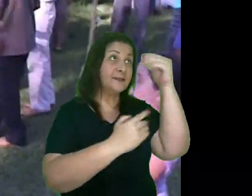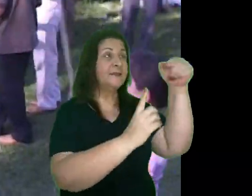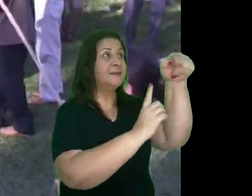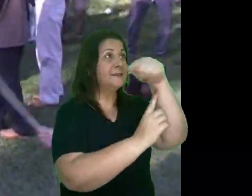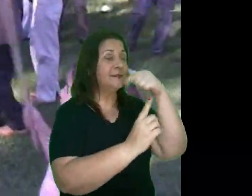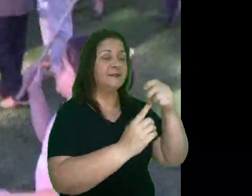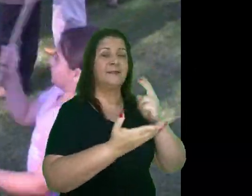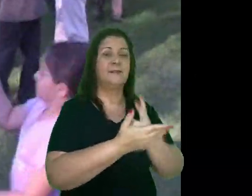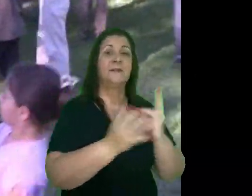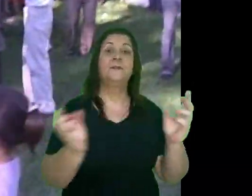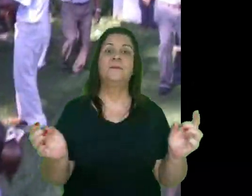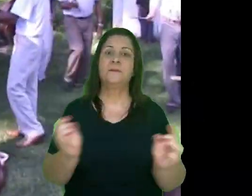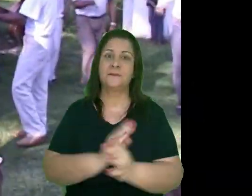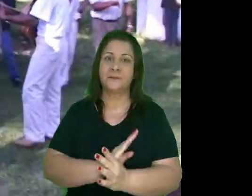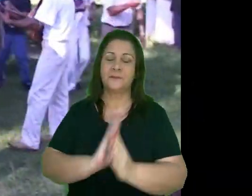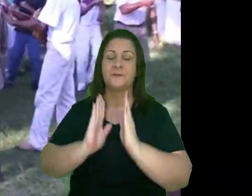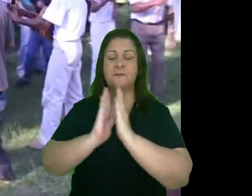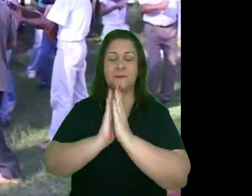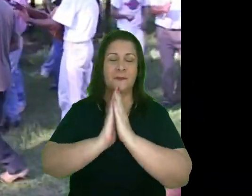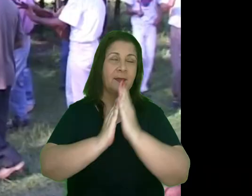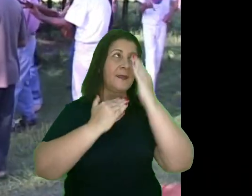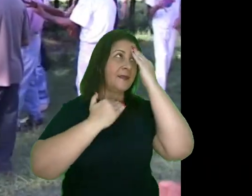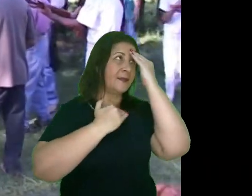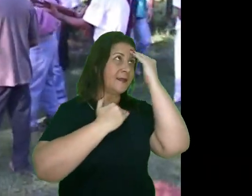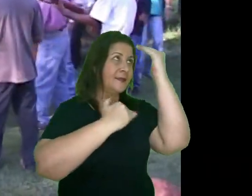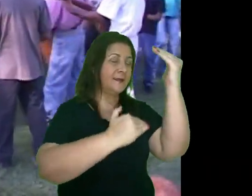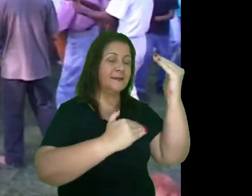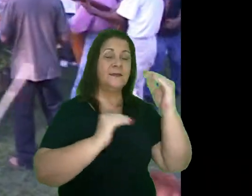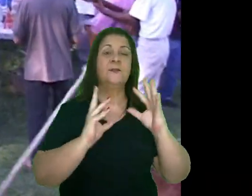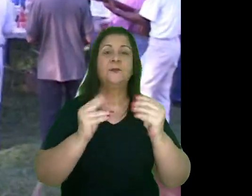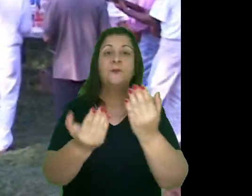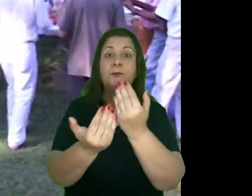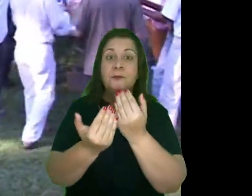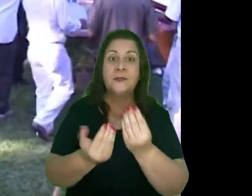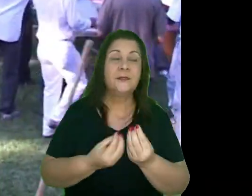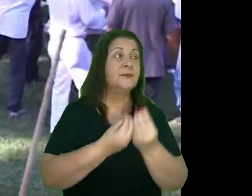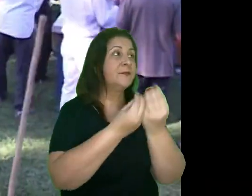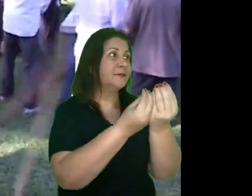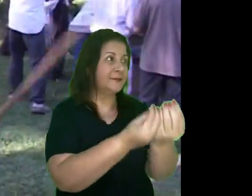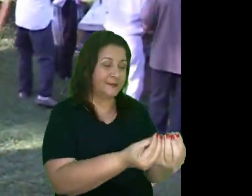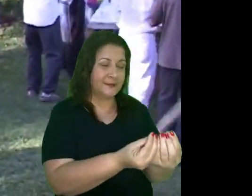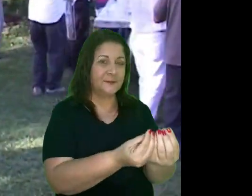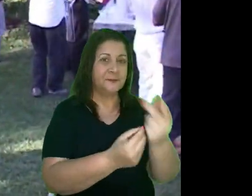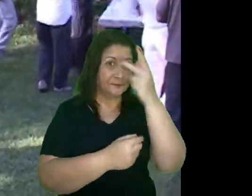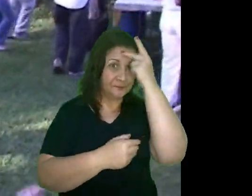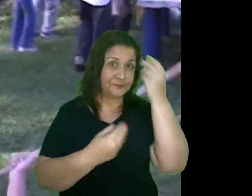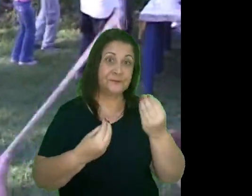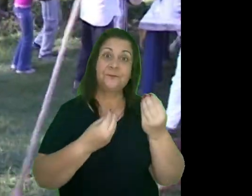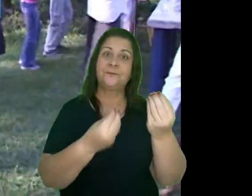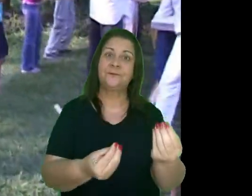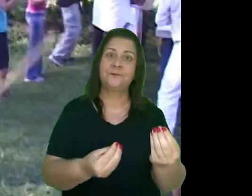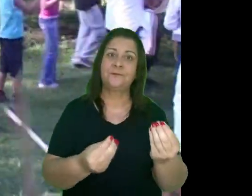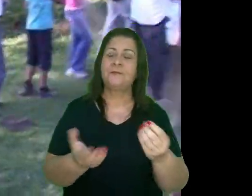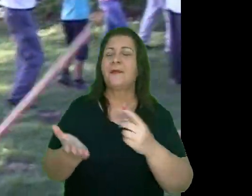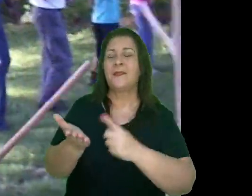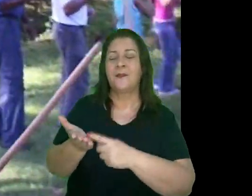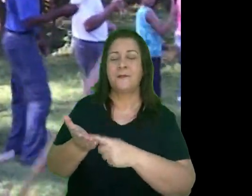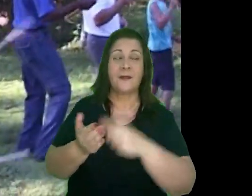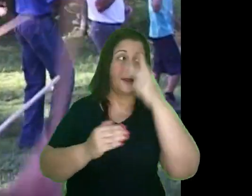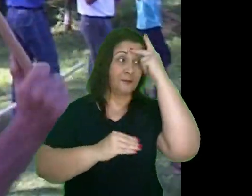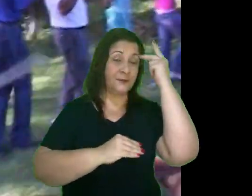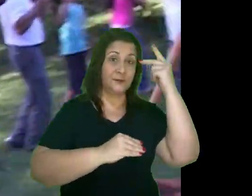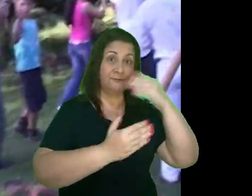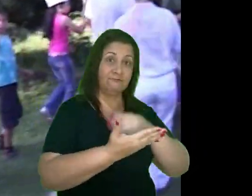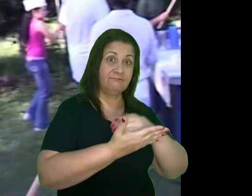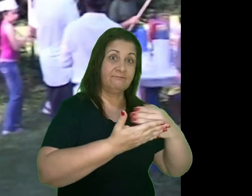aos santos, terminando sempre com a reza em agradecimento aos alimentos oferecidos pelos festeiros. De acordo com o